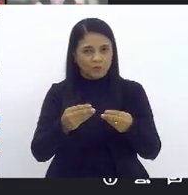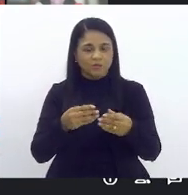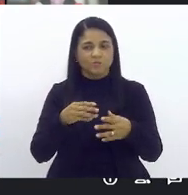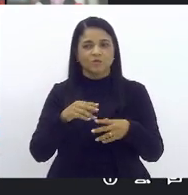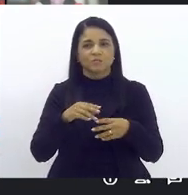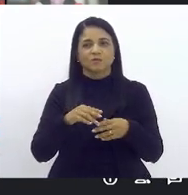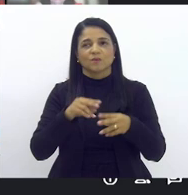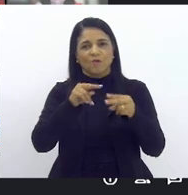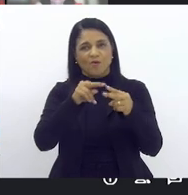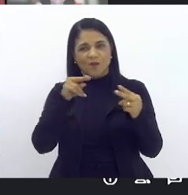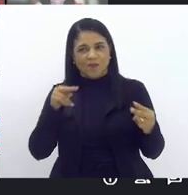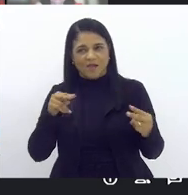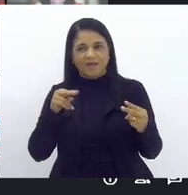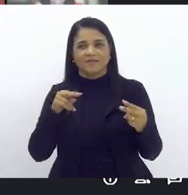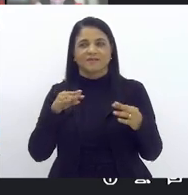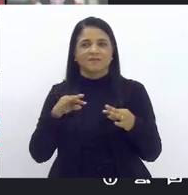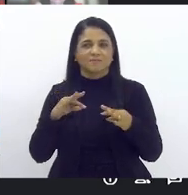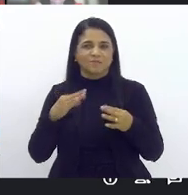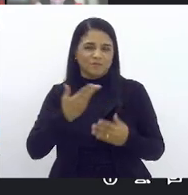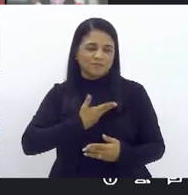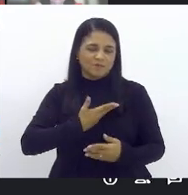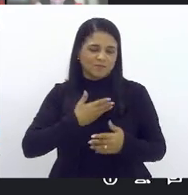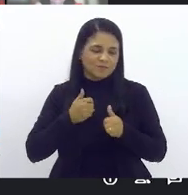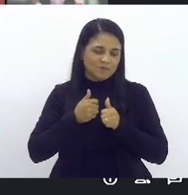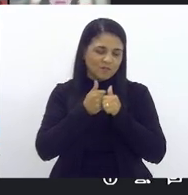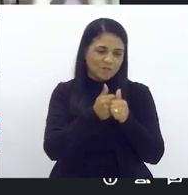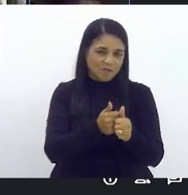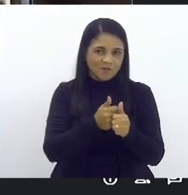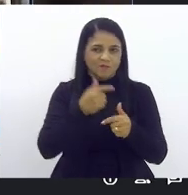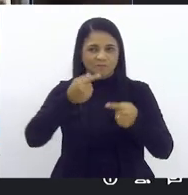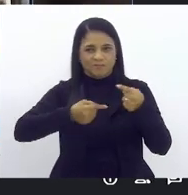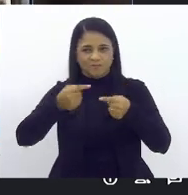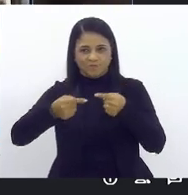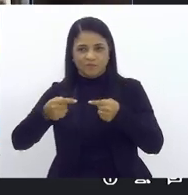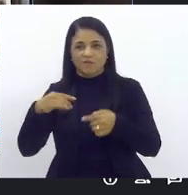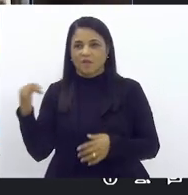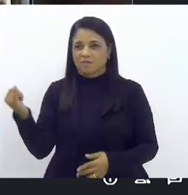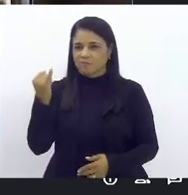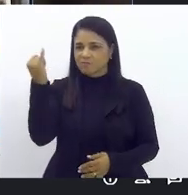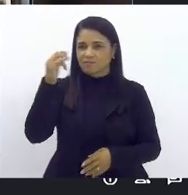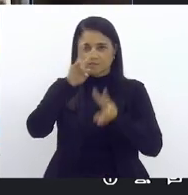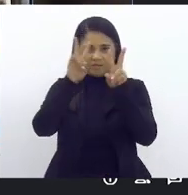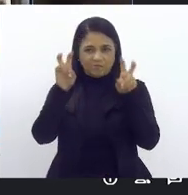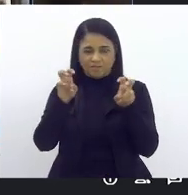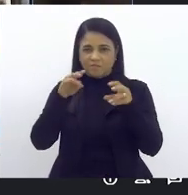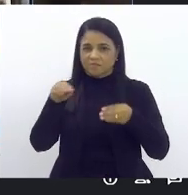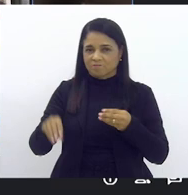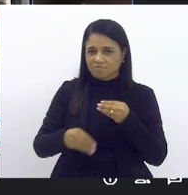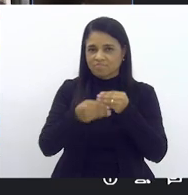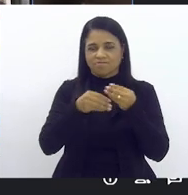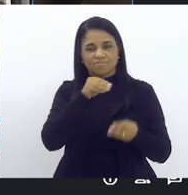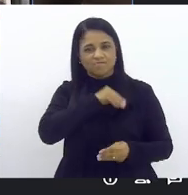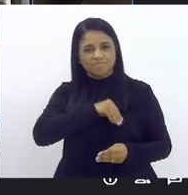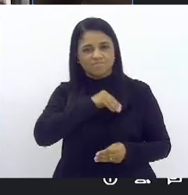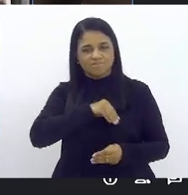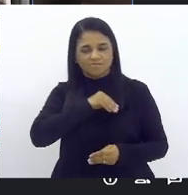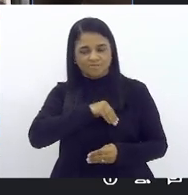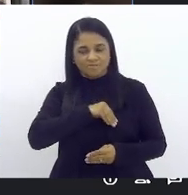linha, acompanhando esses debates. Dizer que é um tema importante, a implementação do piso nacional do